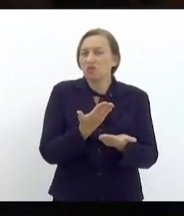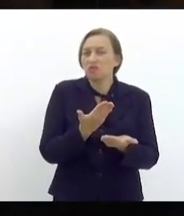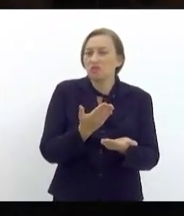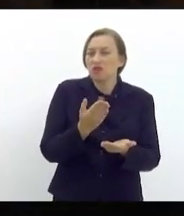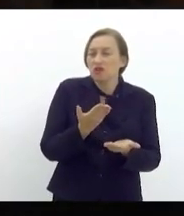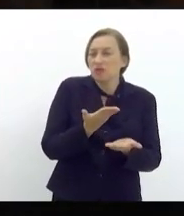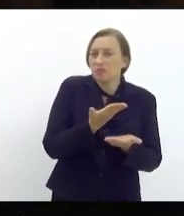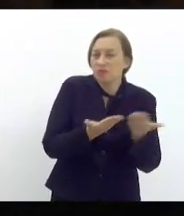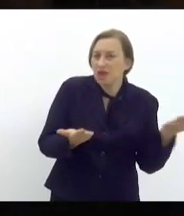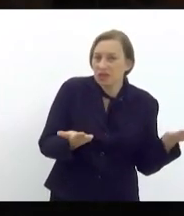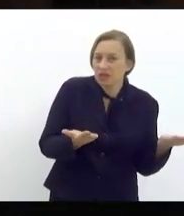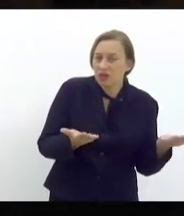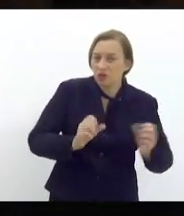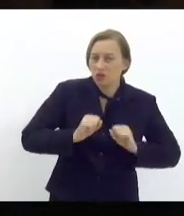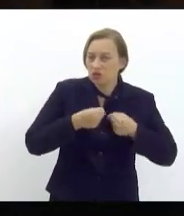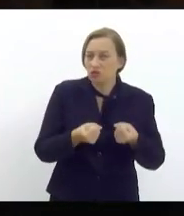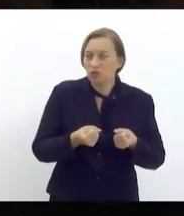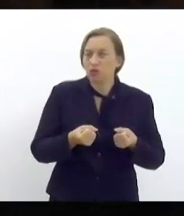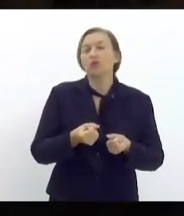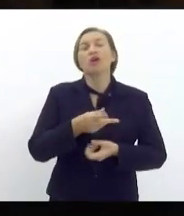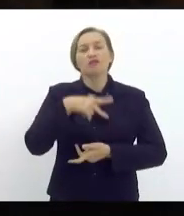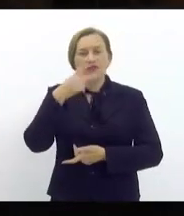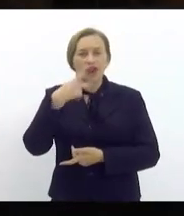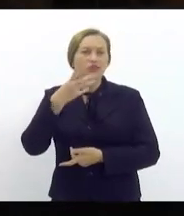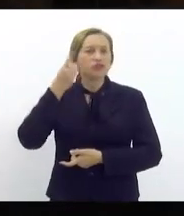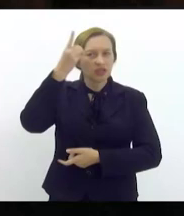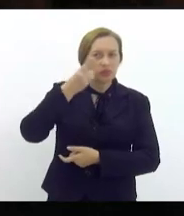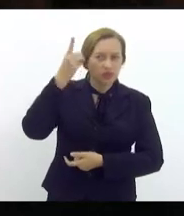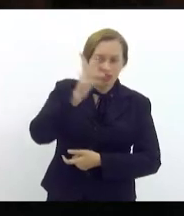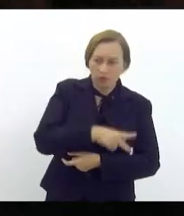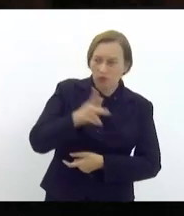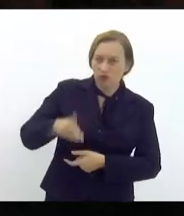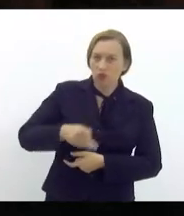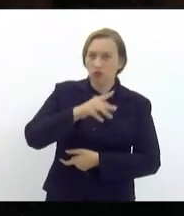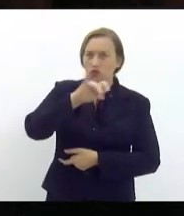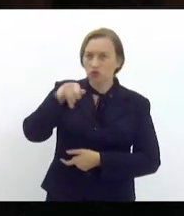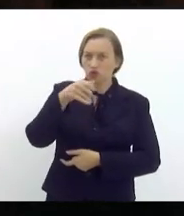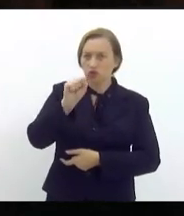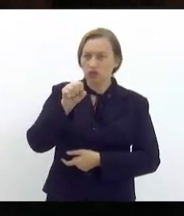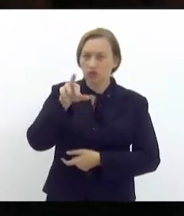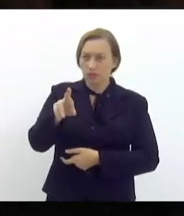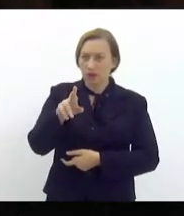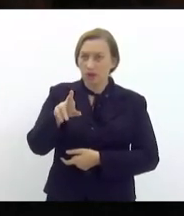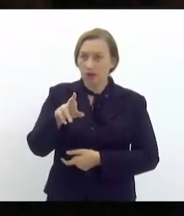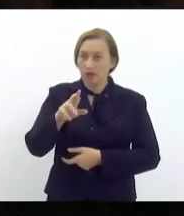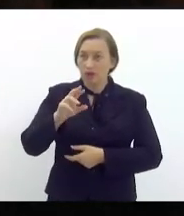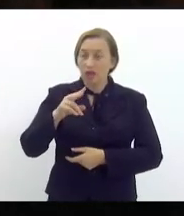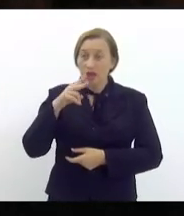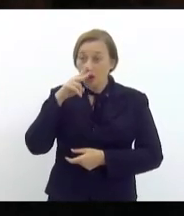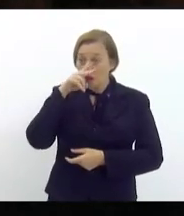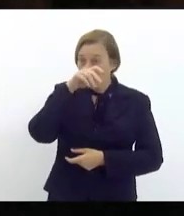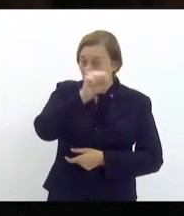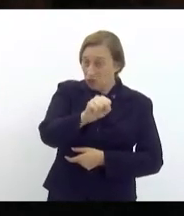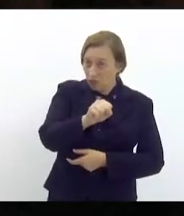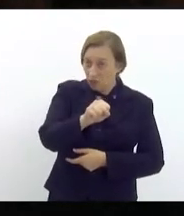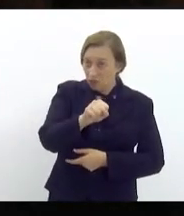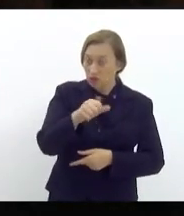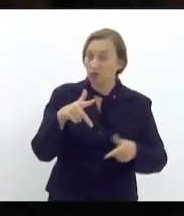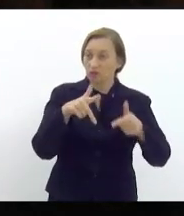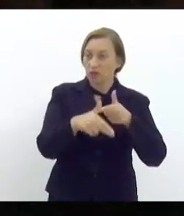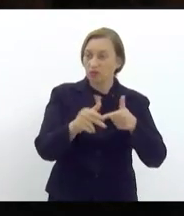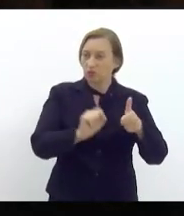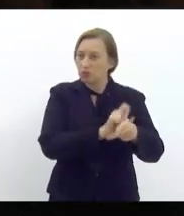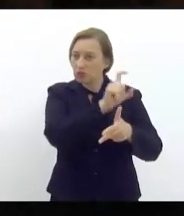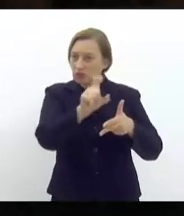inclusive porque falava aqui o nosso deputado professor José Mar pois a forte interferência do executivo na